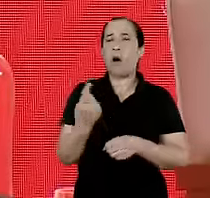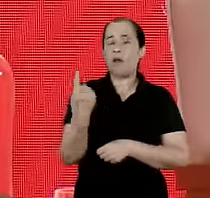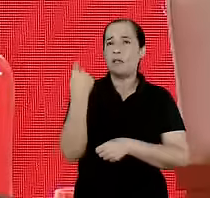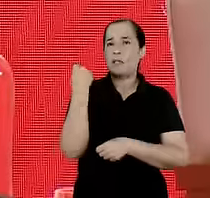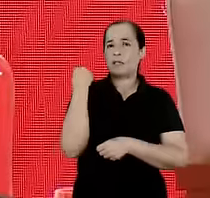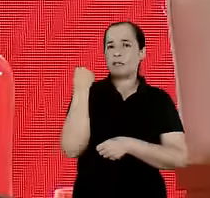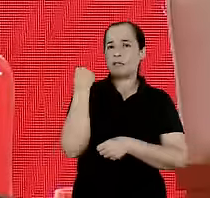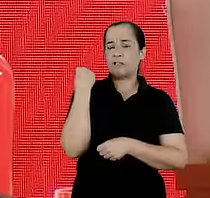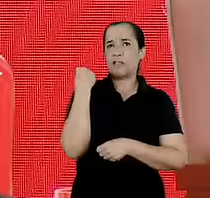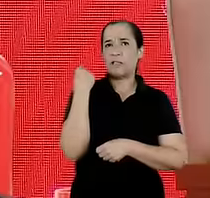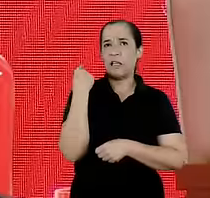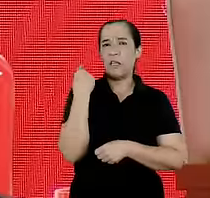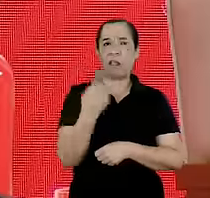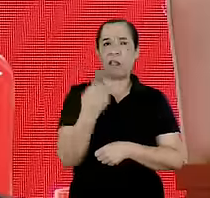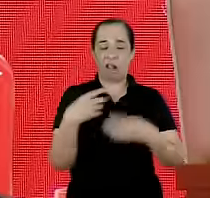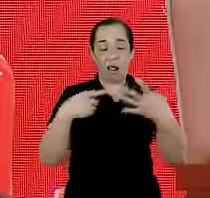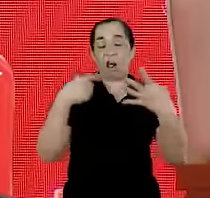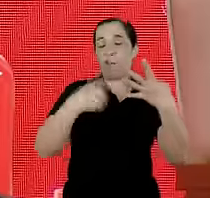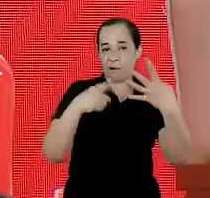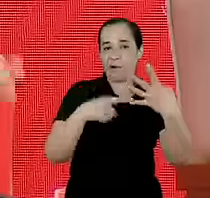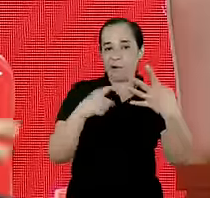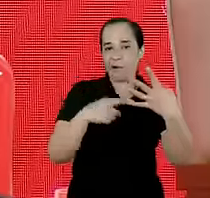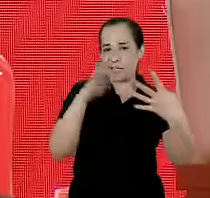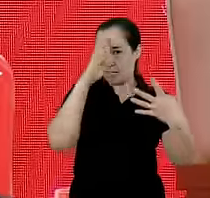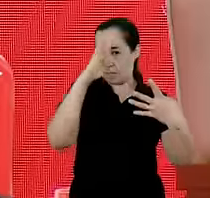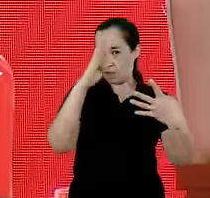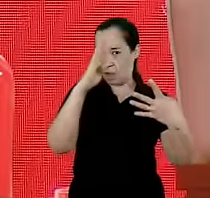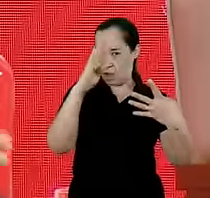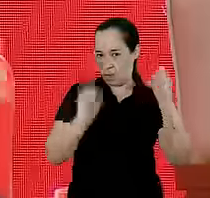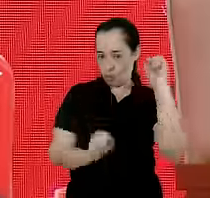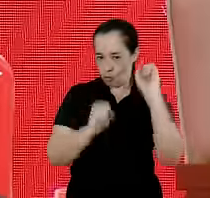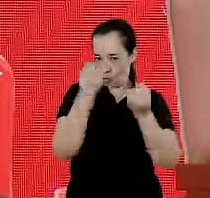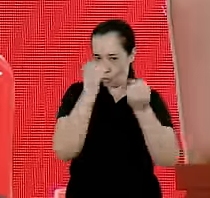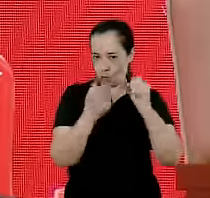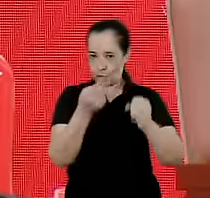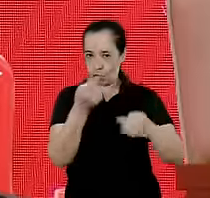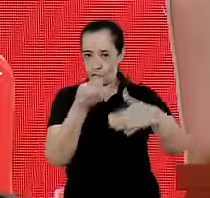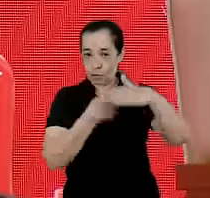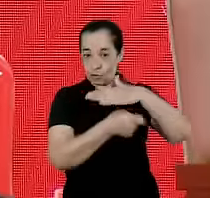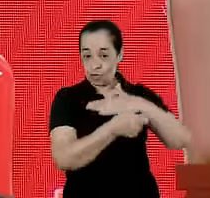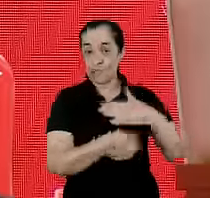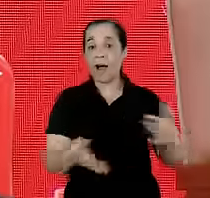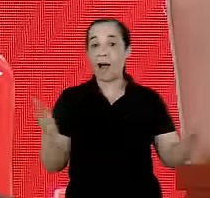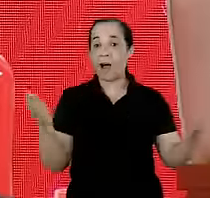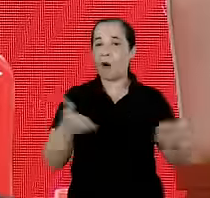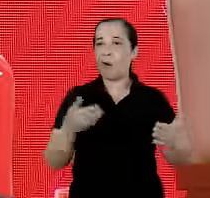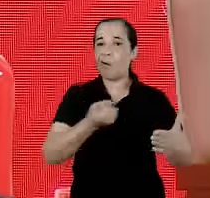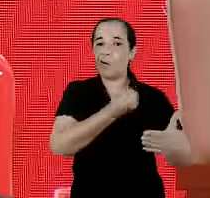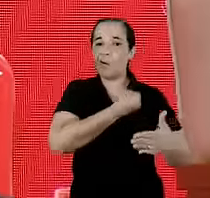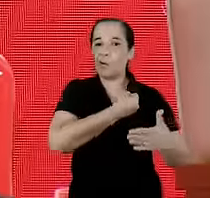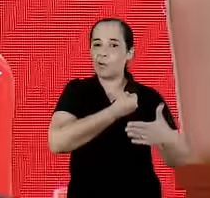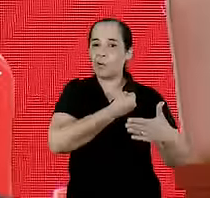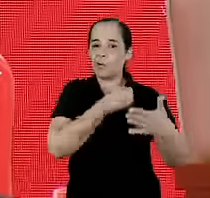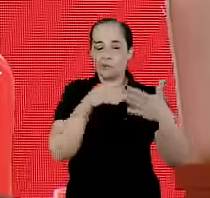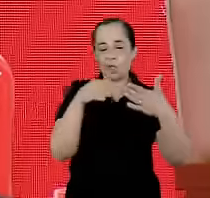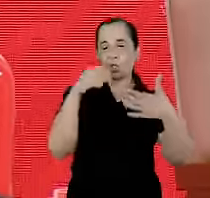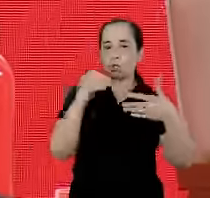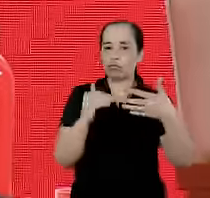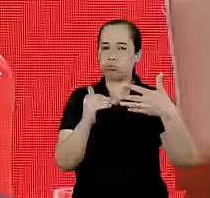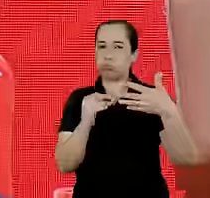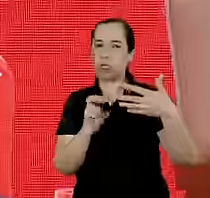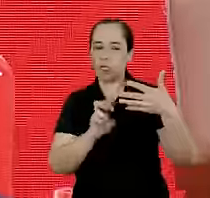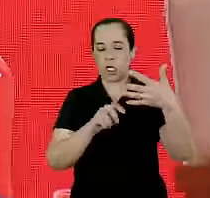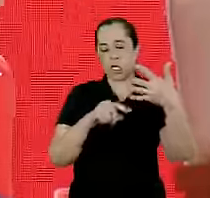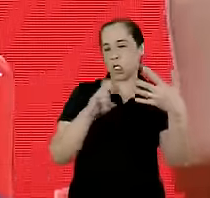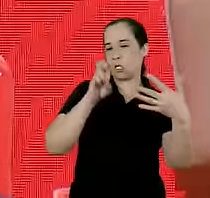quarta principal indústria de fundos no mundo dentro dos parâmetros da iosco esse número agora foi um pouco reduzido paraa quinta ou sexta